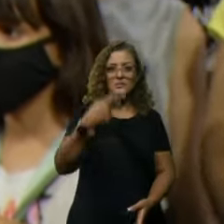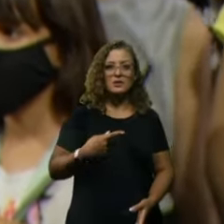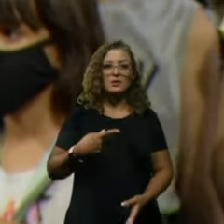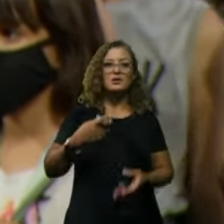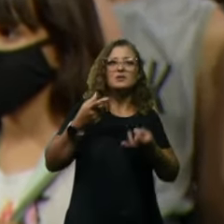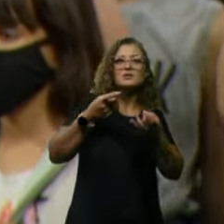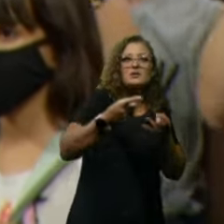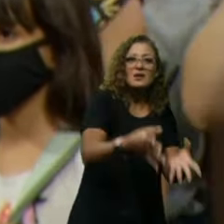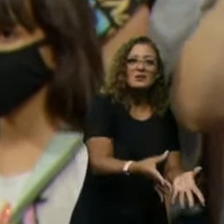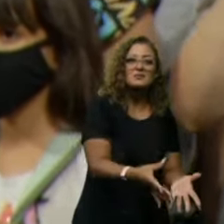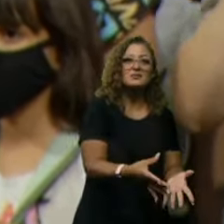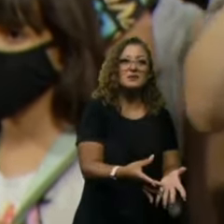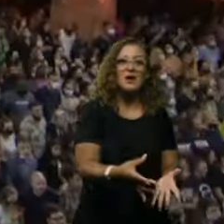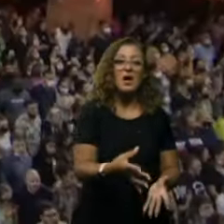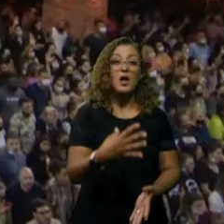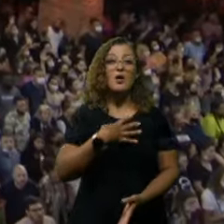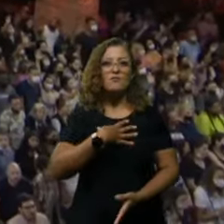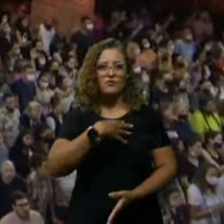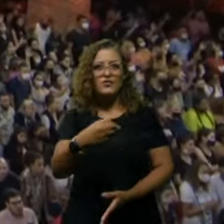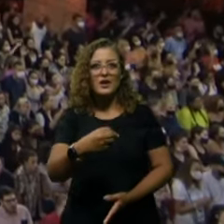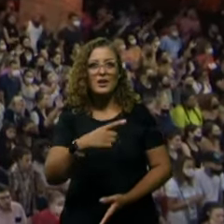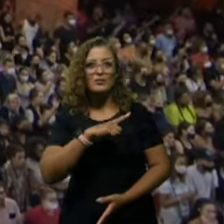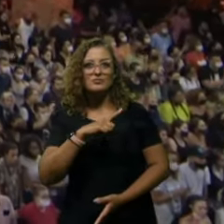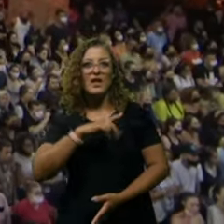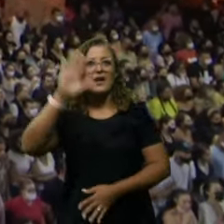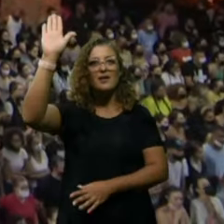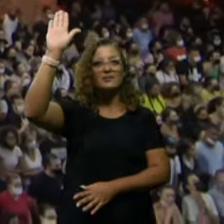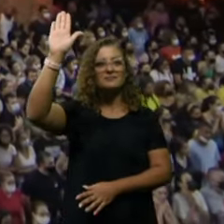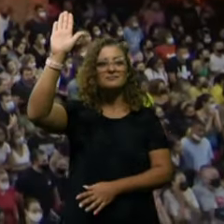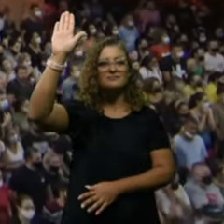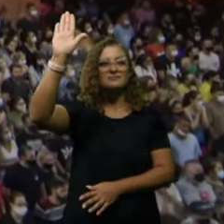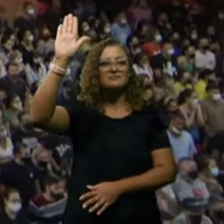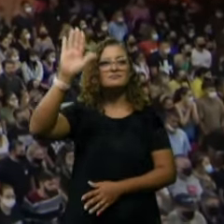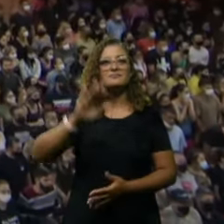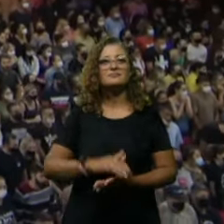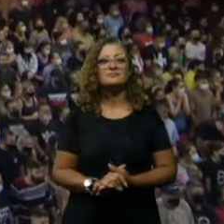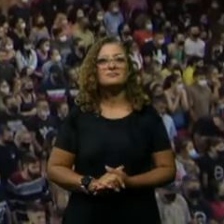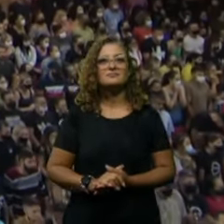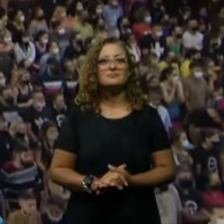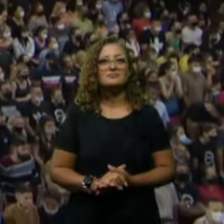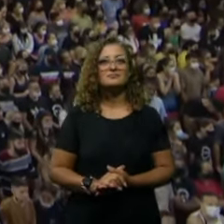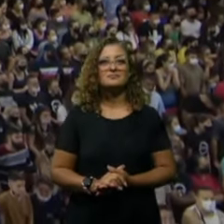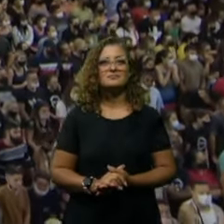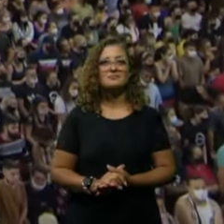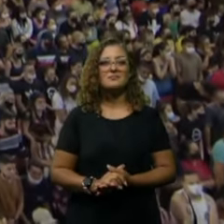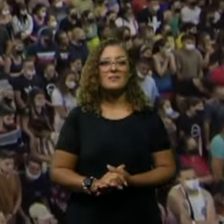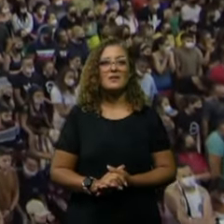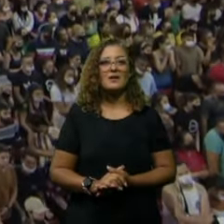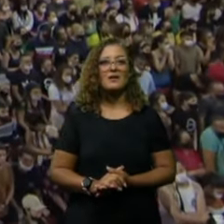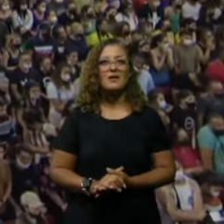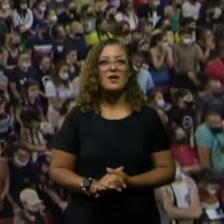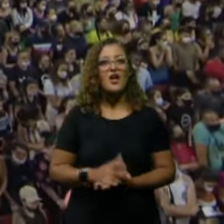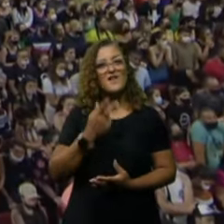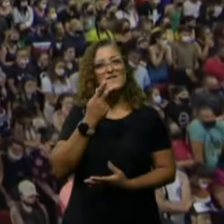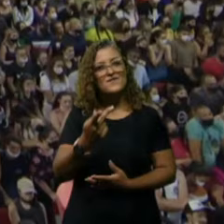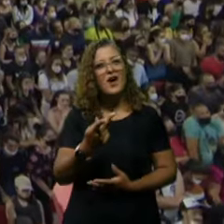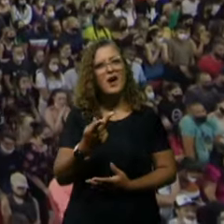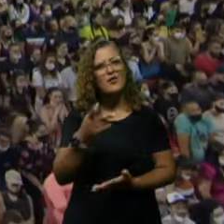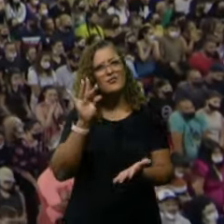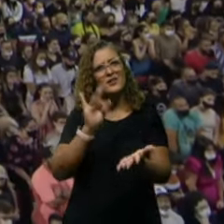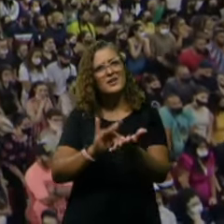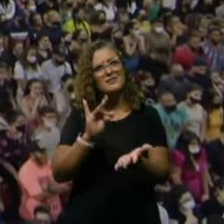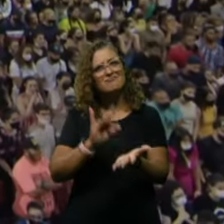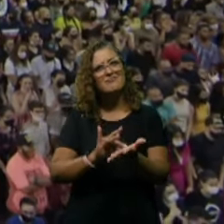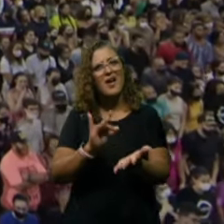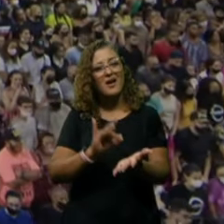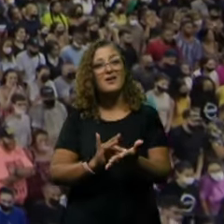filho aí levanta a mão admite com humildade abaixa a mão para ninguém perceber admite com humildade com humildade Você